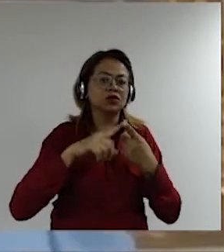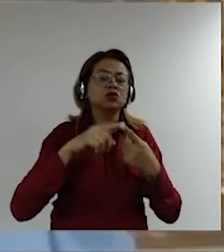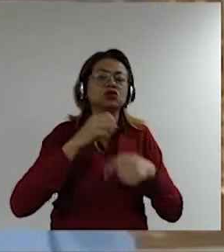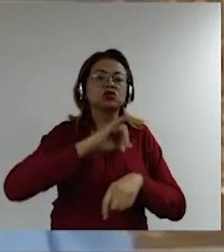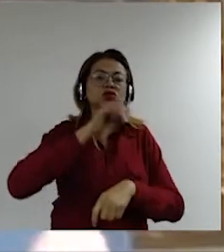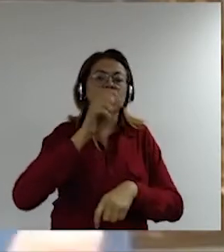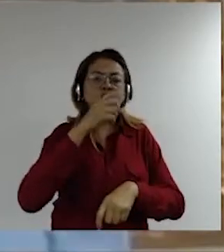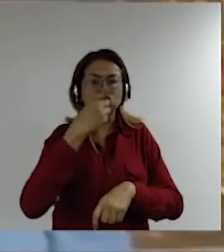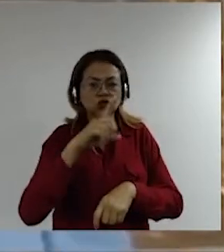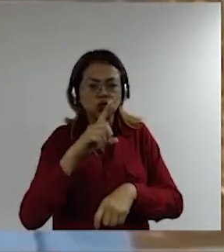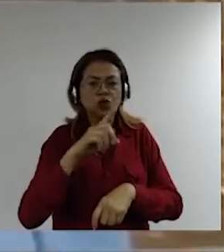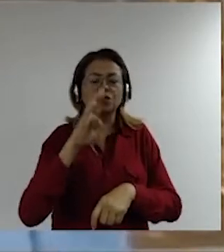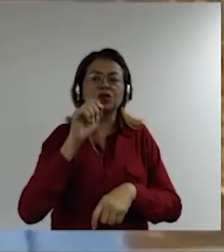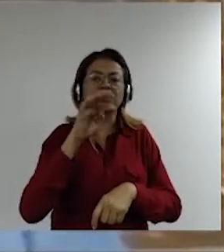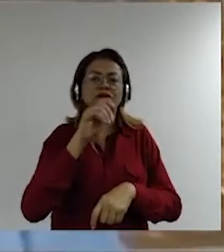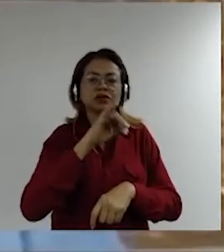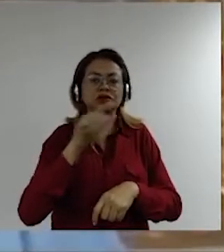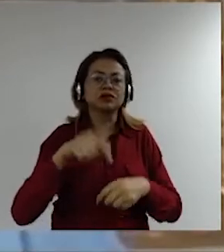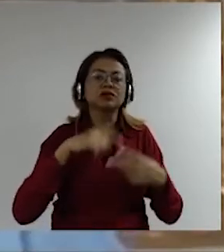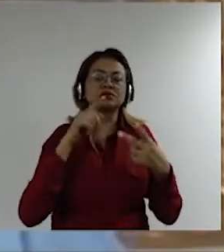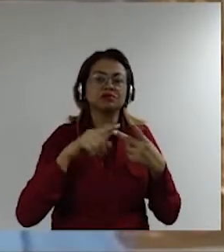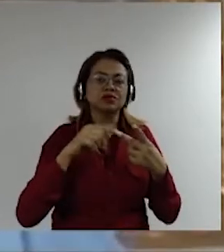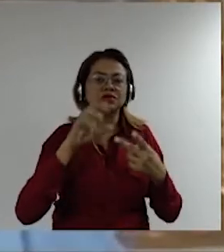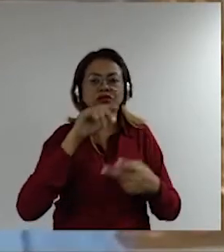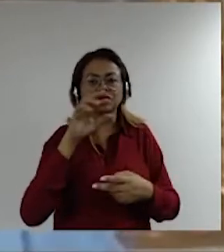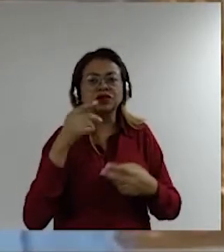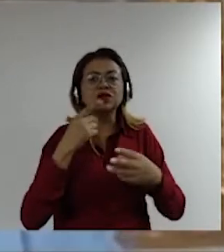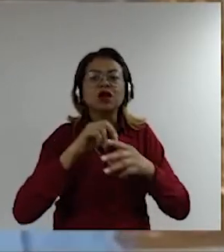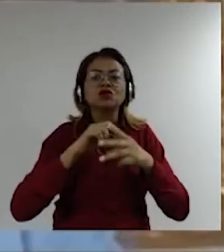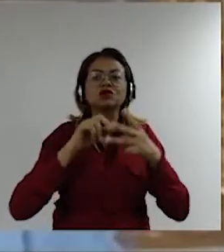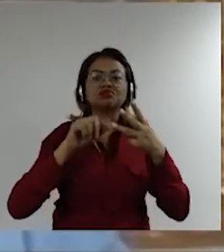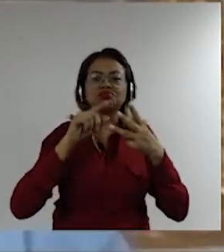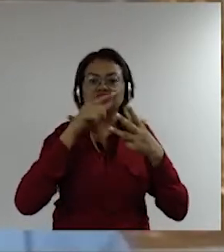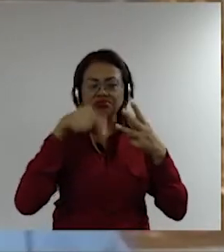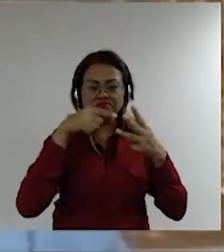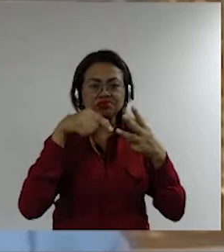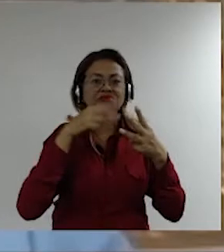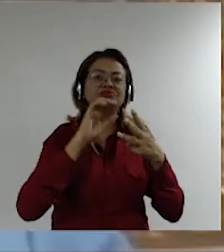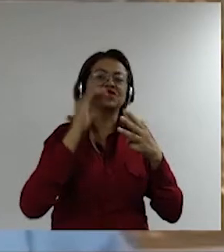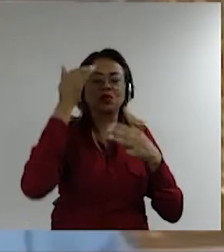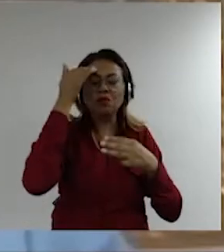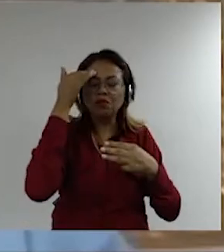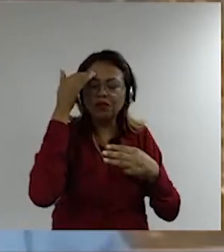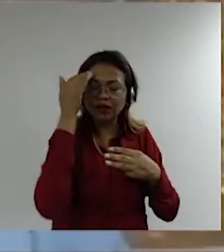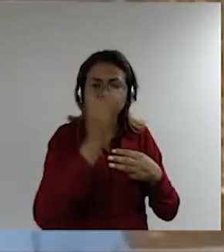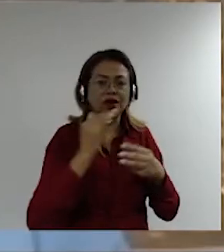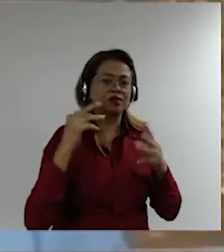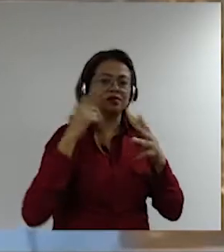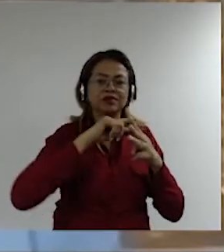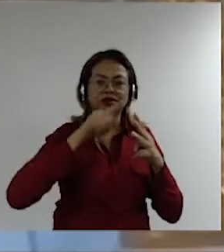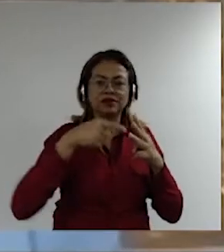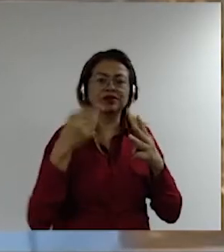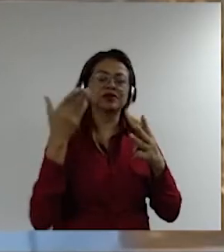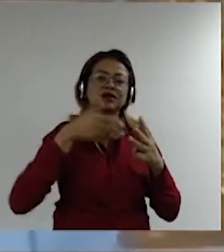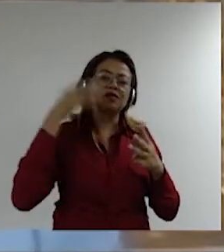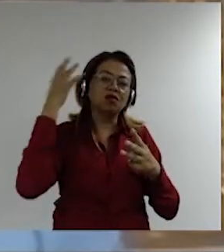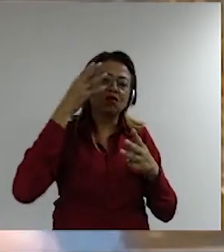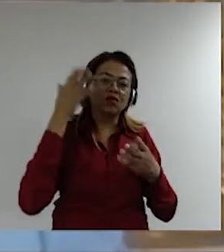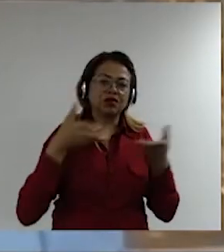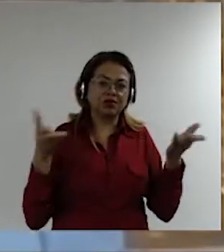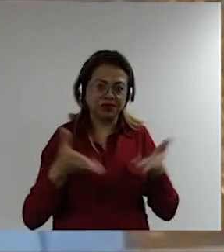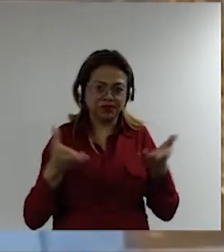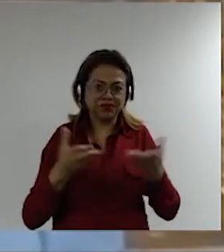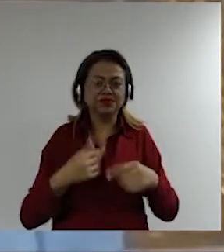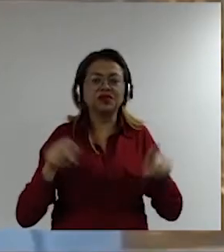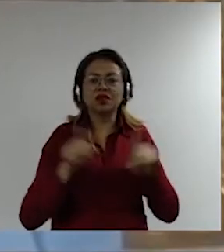Cláudia Coutinho, Dr. Marisaldo Cortez, por ter aceito esse convite que humildemente a OBD fez e com grande satisfação lhe foi aceito. E